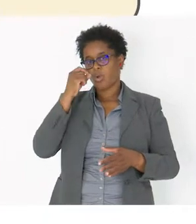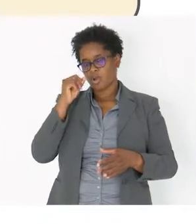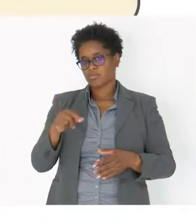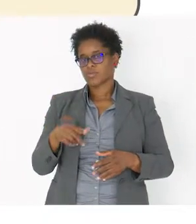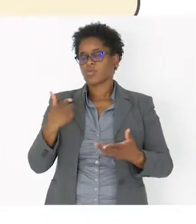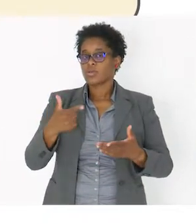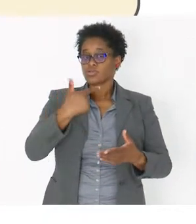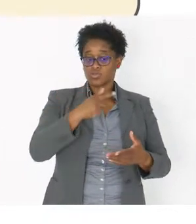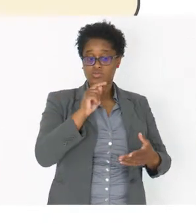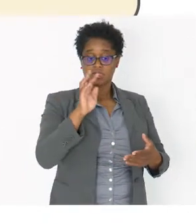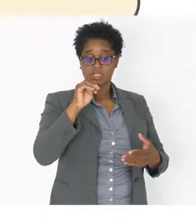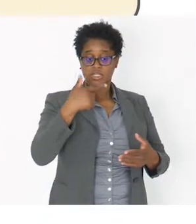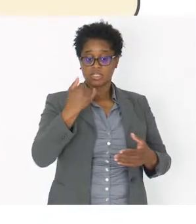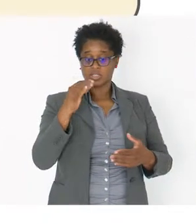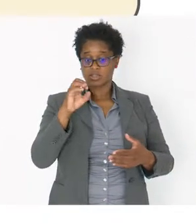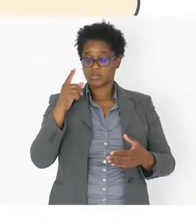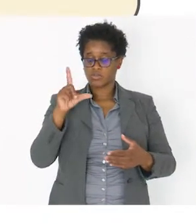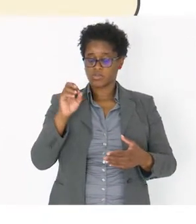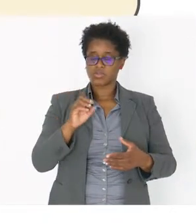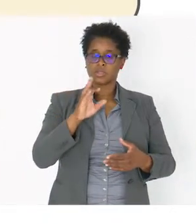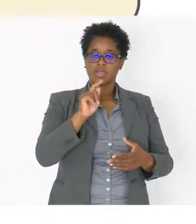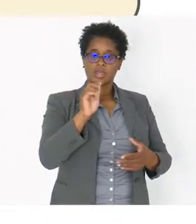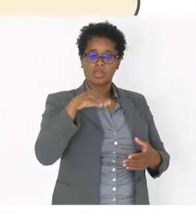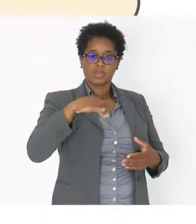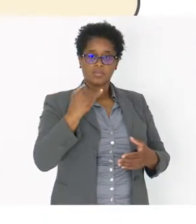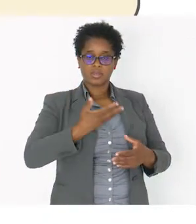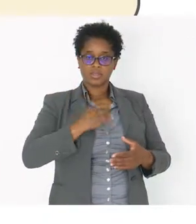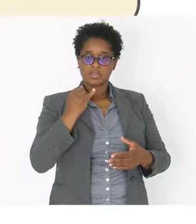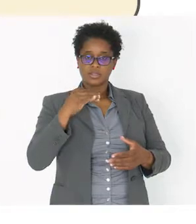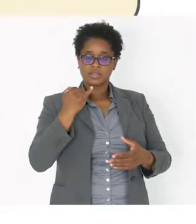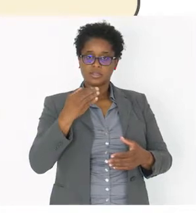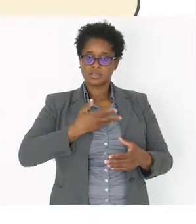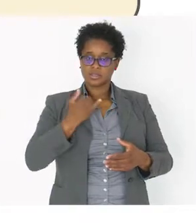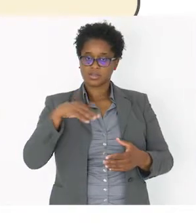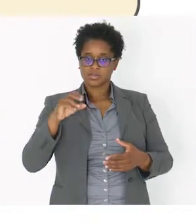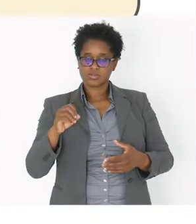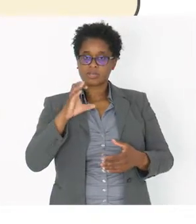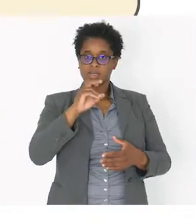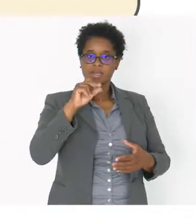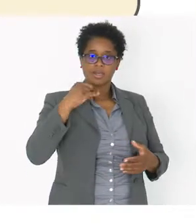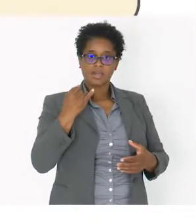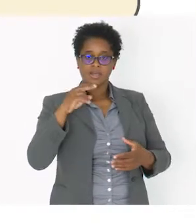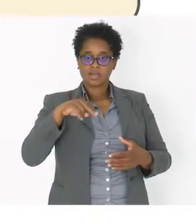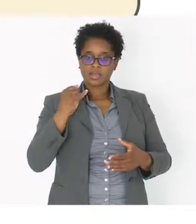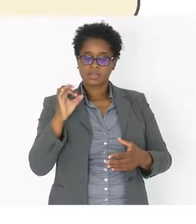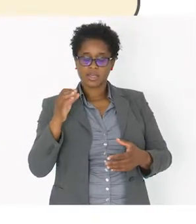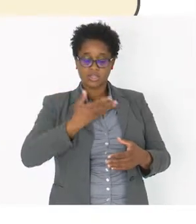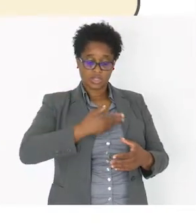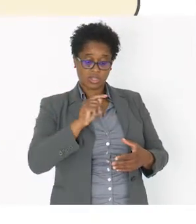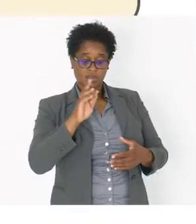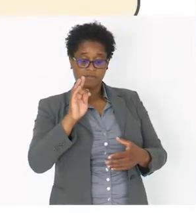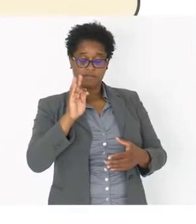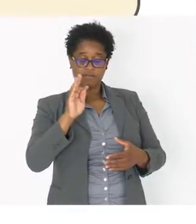os testículos, os epidídimos, os canais deferentes, a bexiga, a uretra,